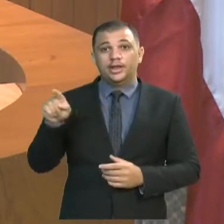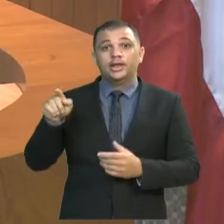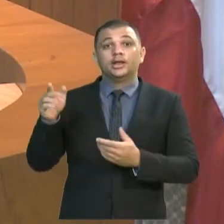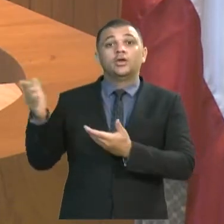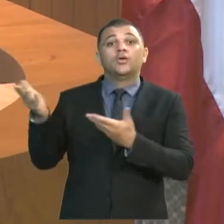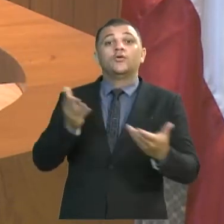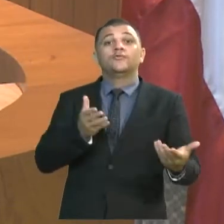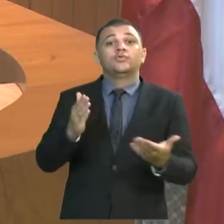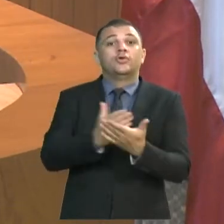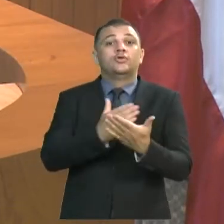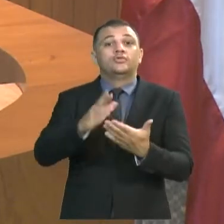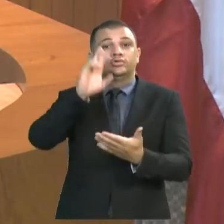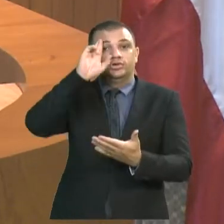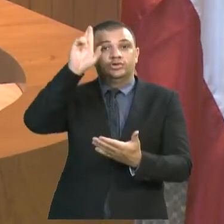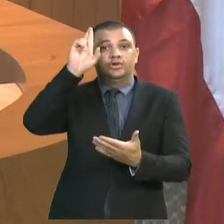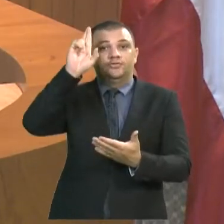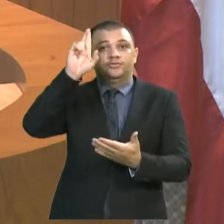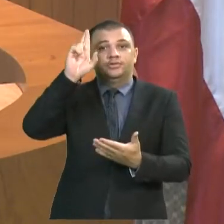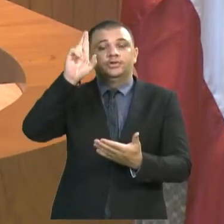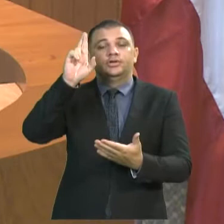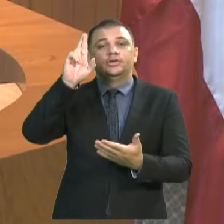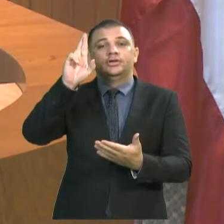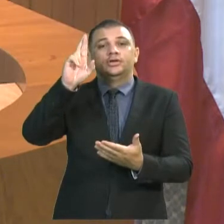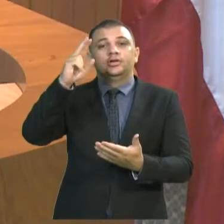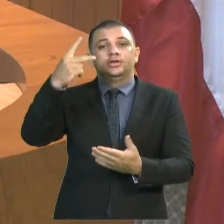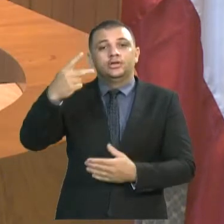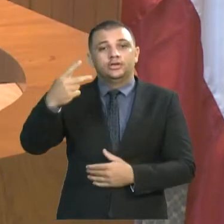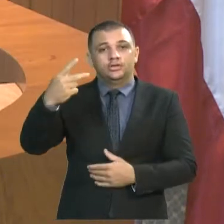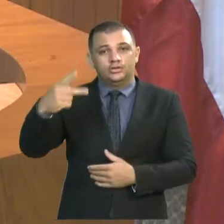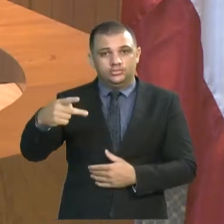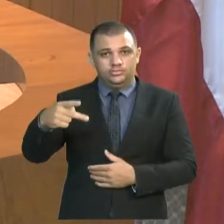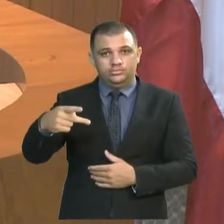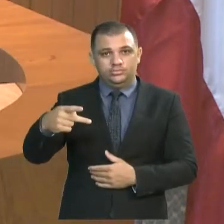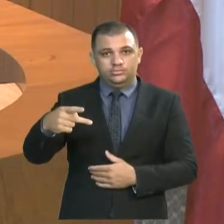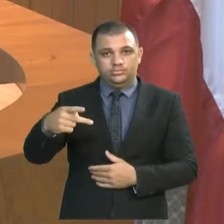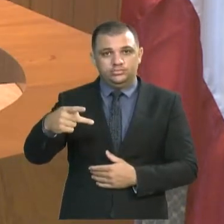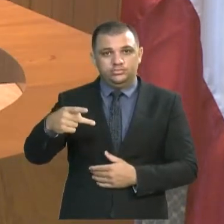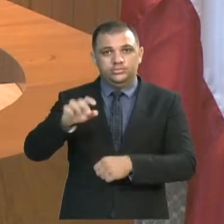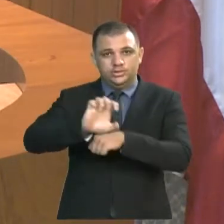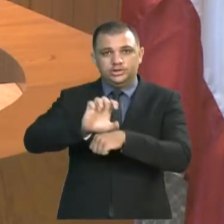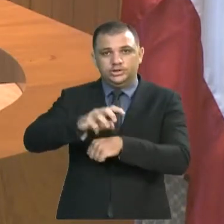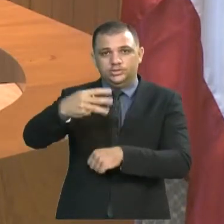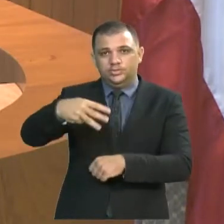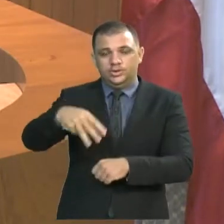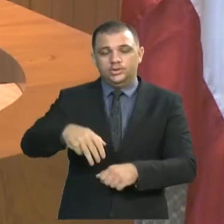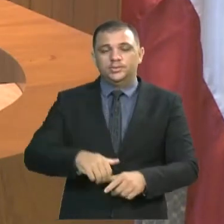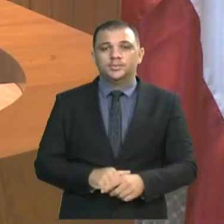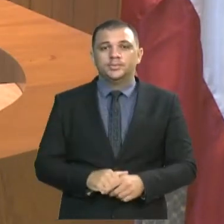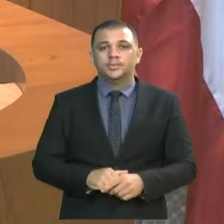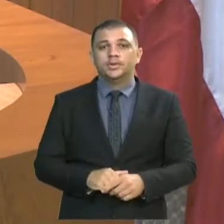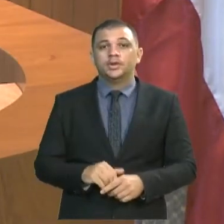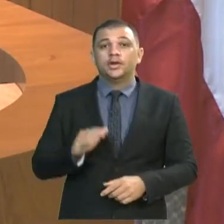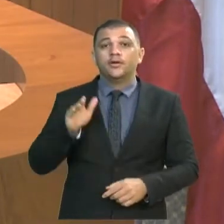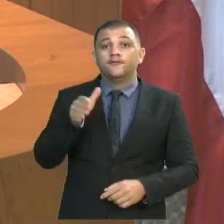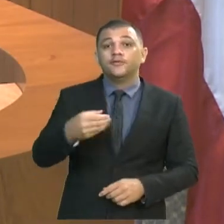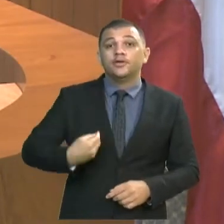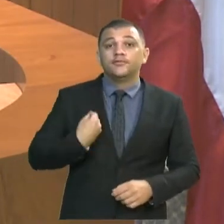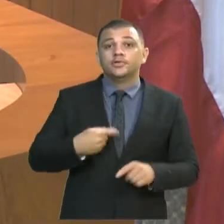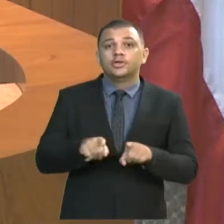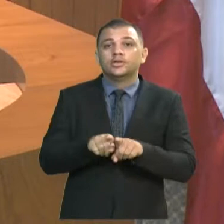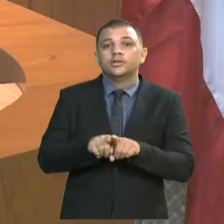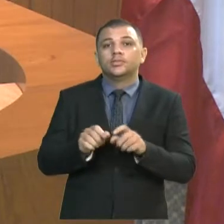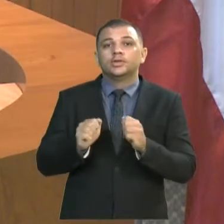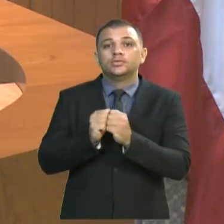convocou algumas autoridades, convidou algumas autoridades no Maranhão, esteve lá o